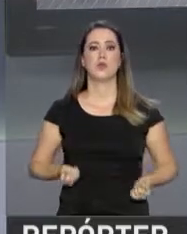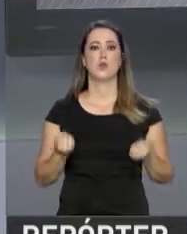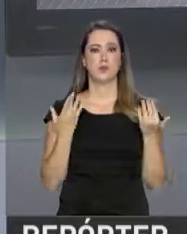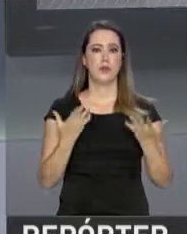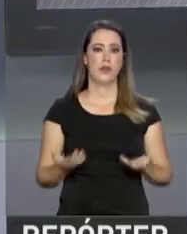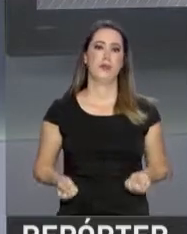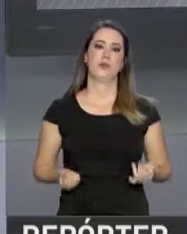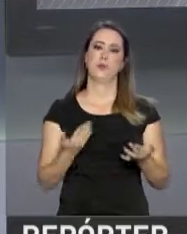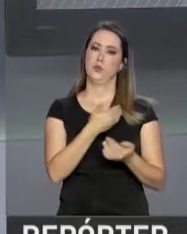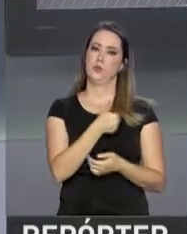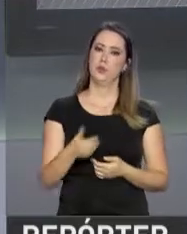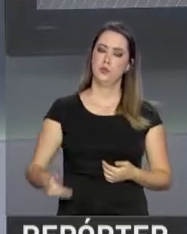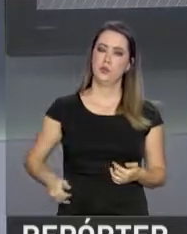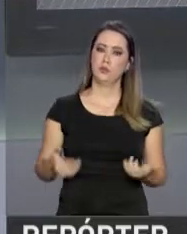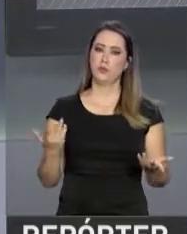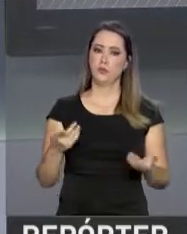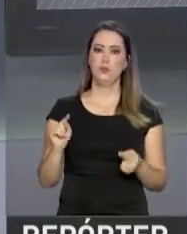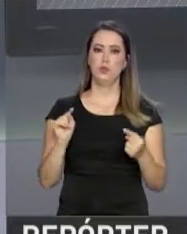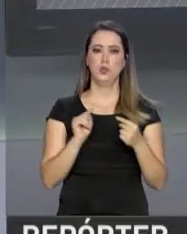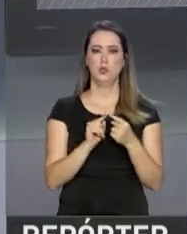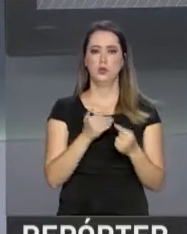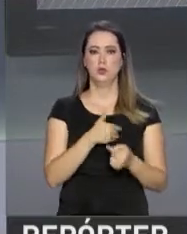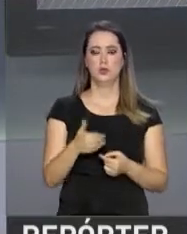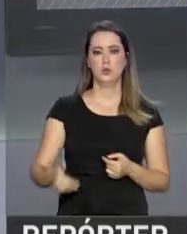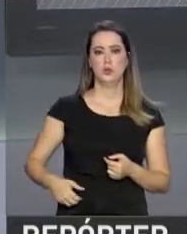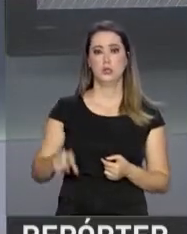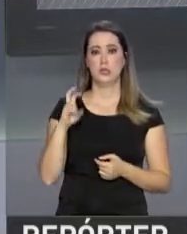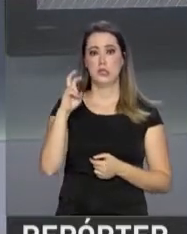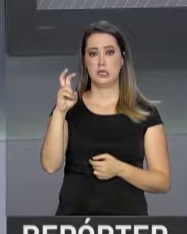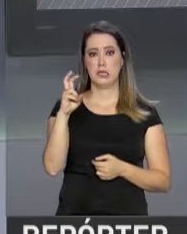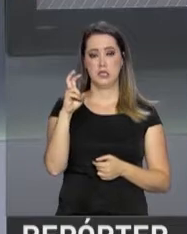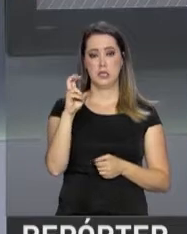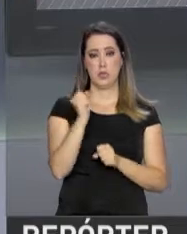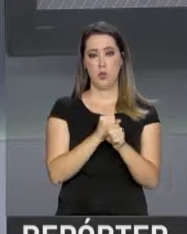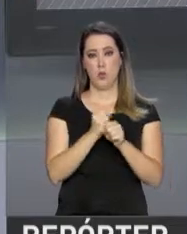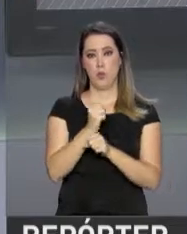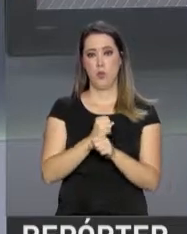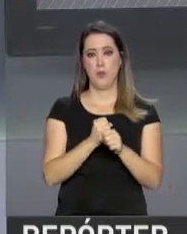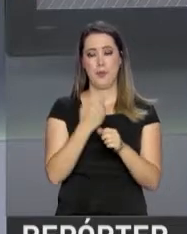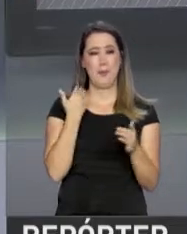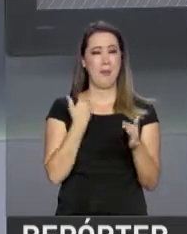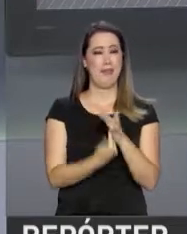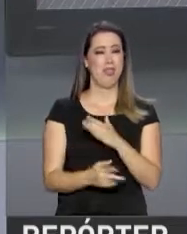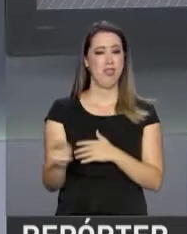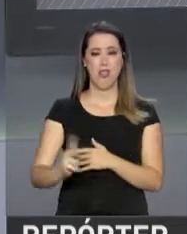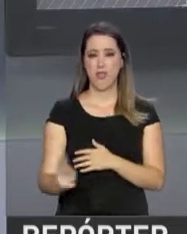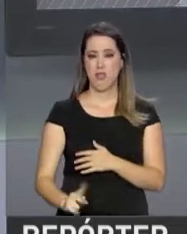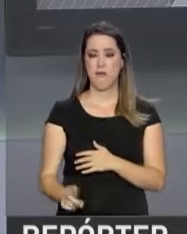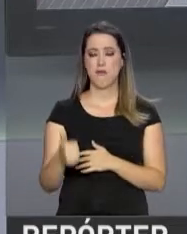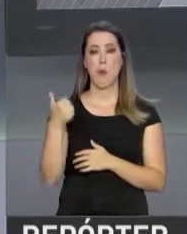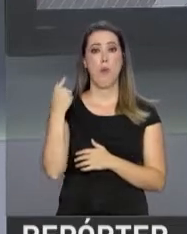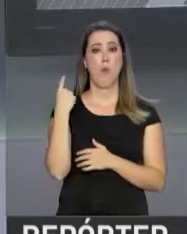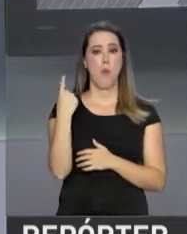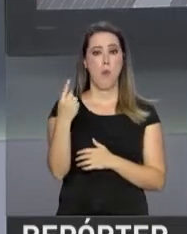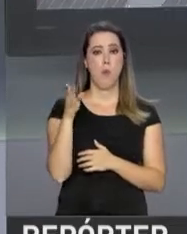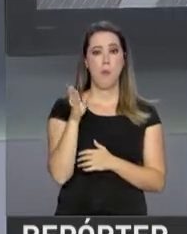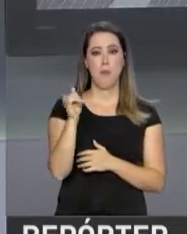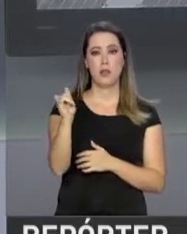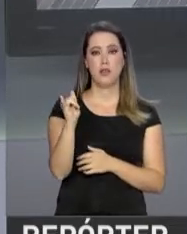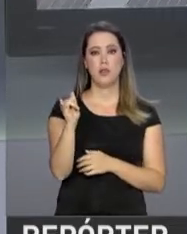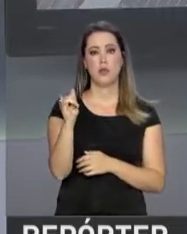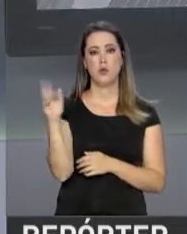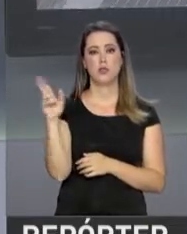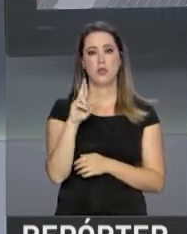desnecessário de acordo com o governo nas últimas cinco edições do enem o prejuízo foi de 1 bilhão de reais com participantes que se